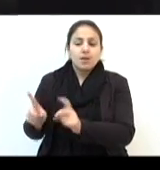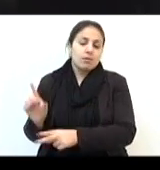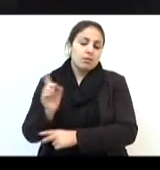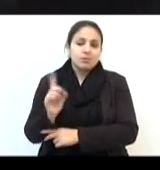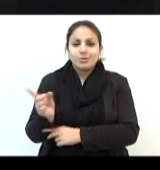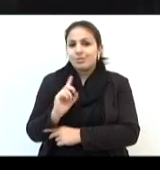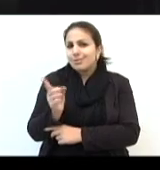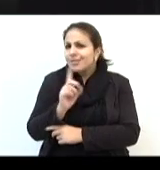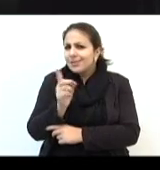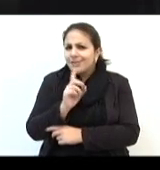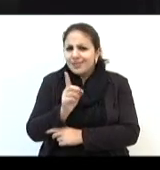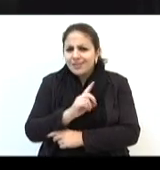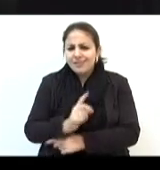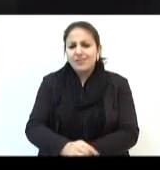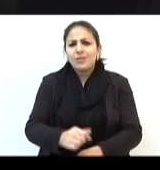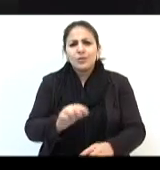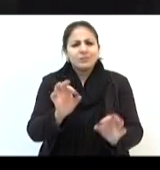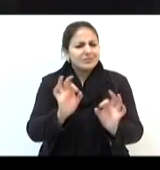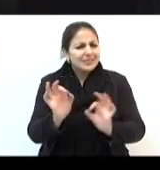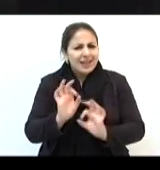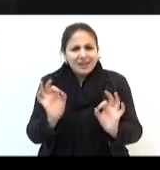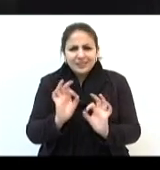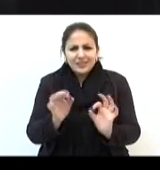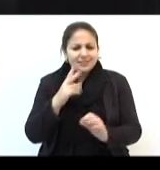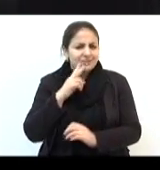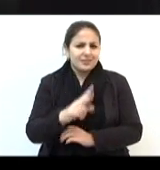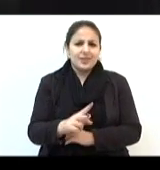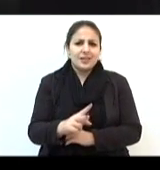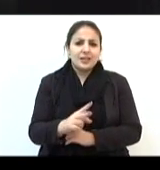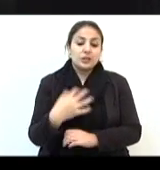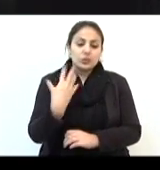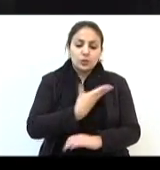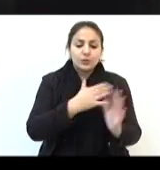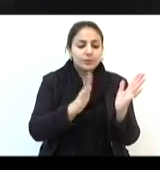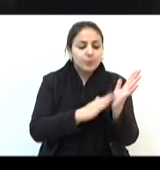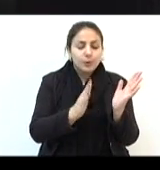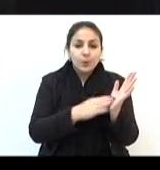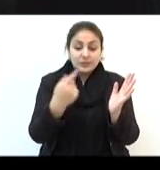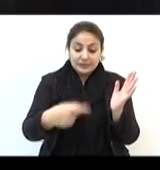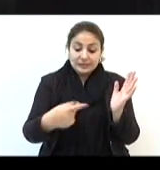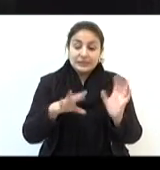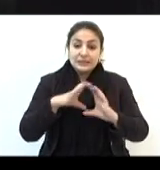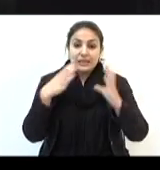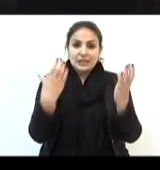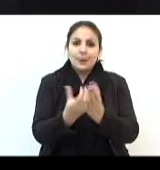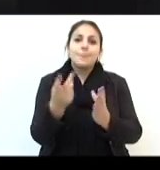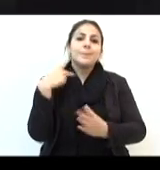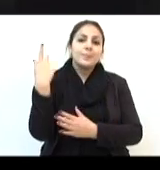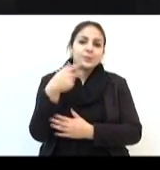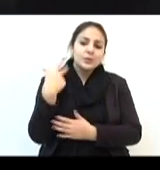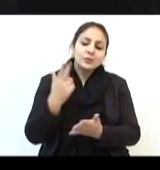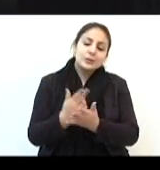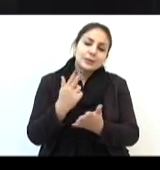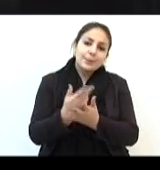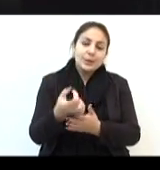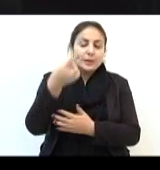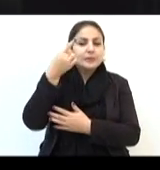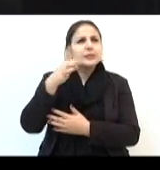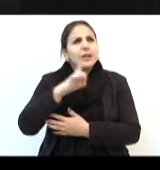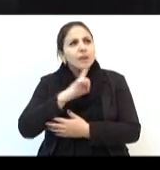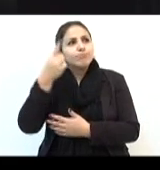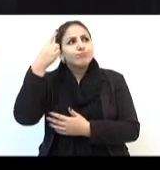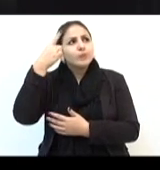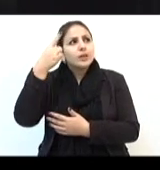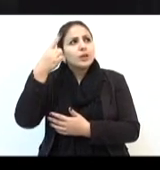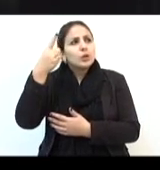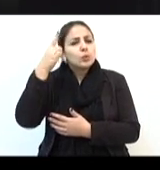exemplo. Não tem nada disso. A nossa proposta, nós temos aqui na Câmara, por exemplo, seguidamente o Dia